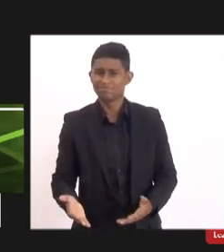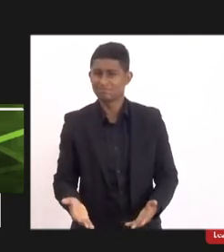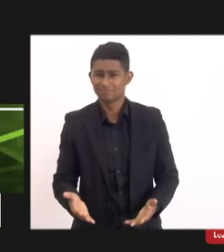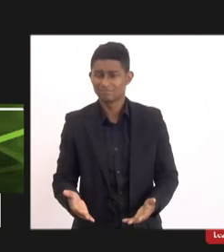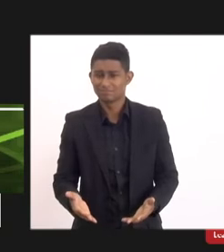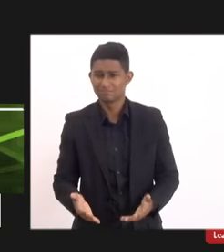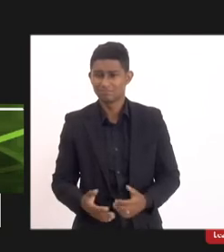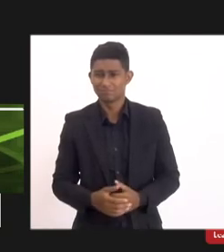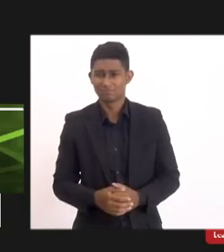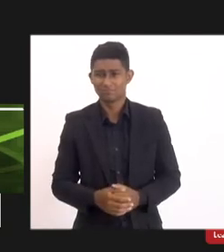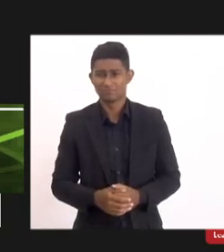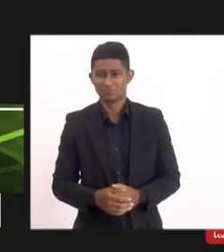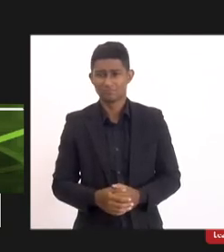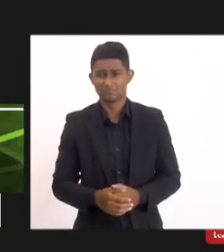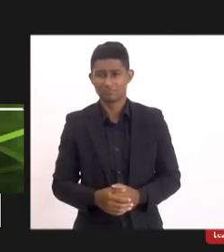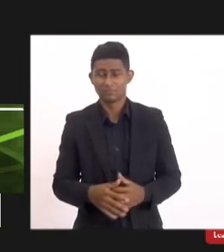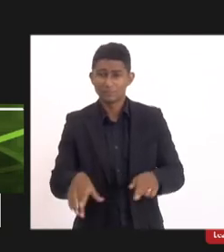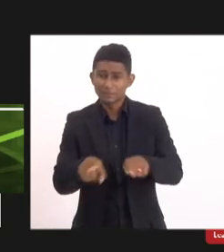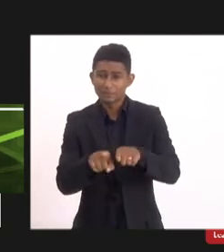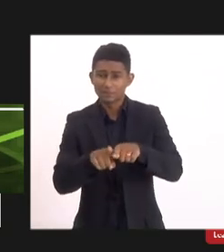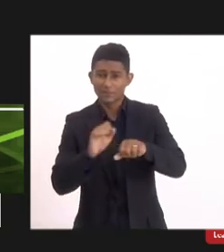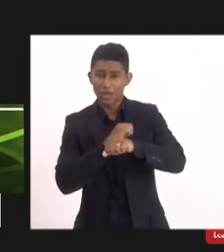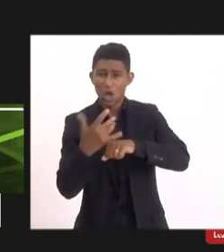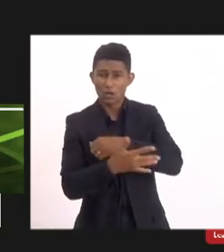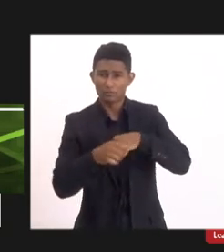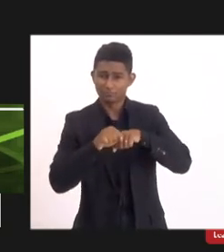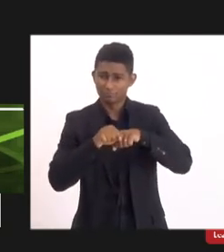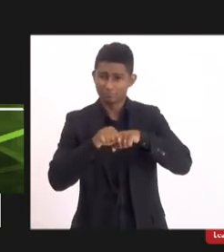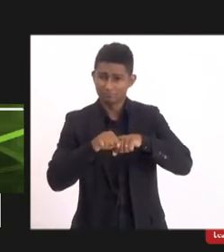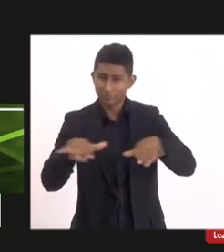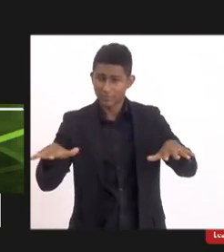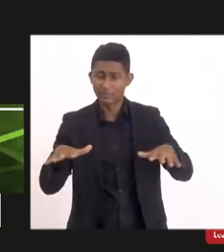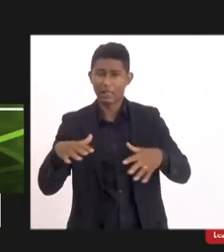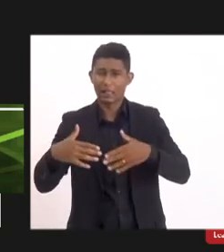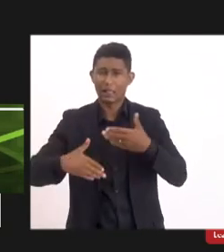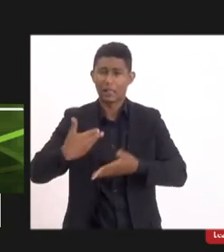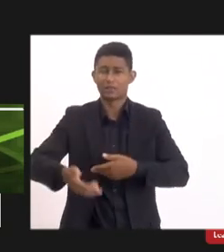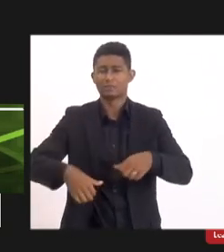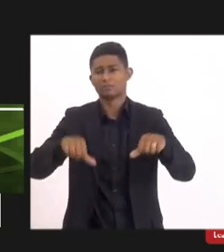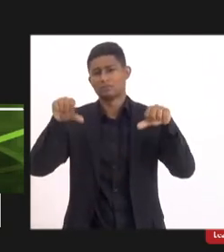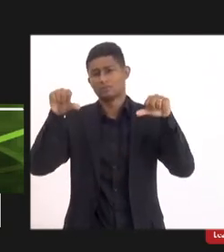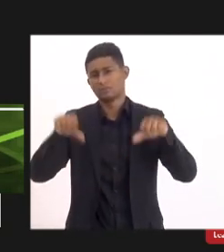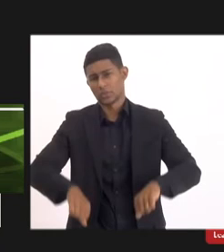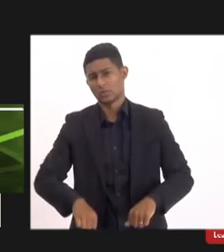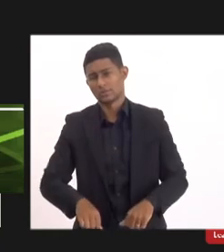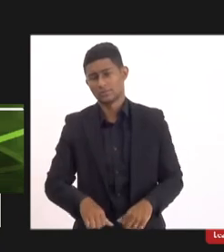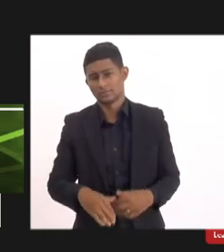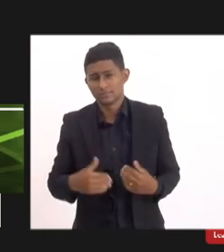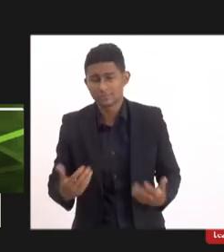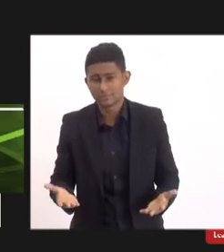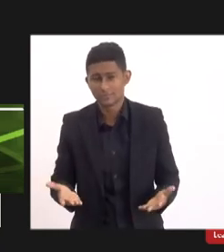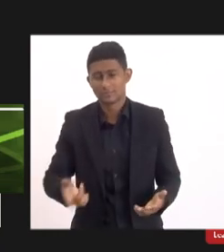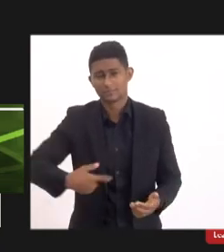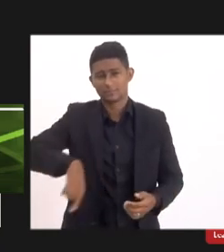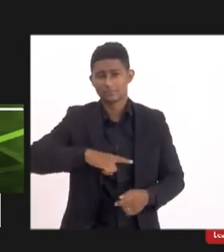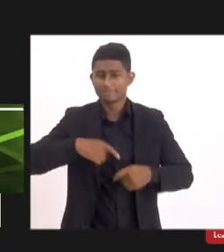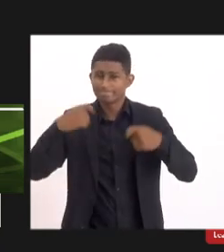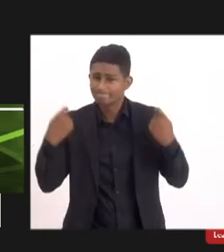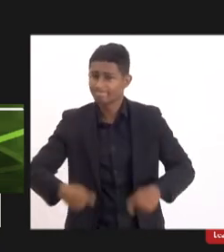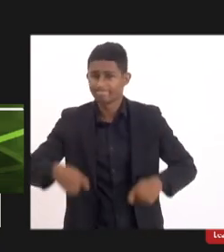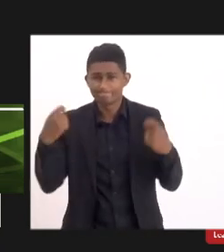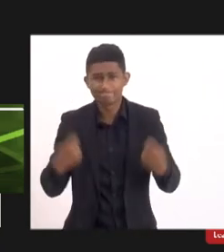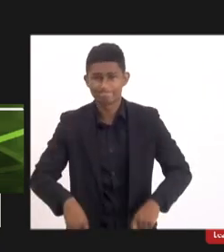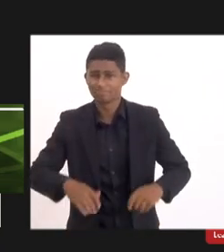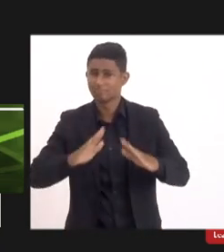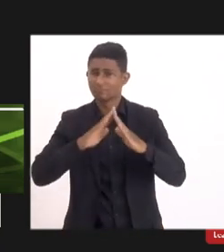que a distância da escola e a pandemia agrava cada vez mais isso, né? Então, a gente precisa se manter